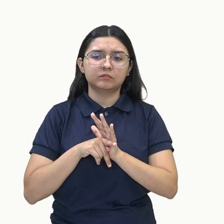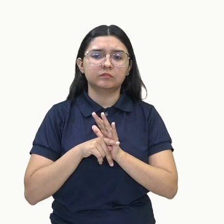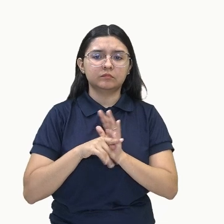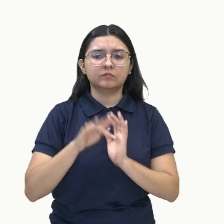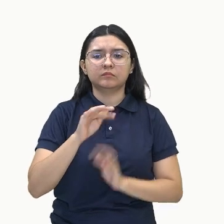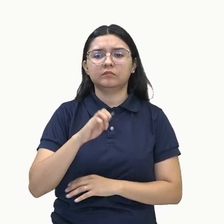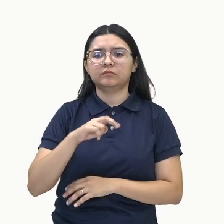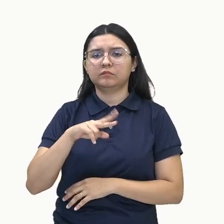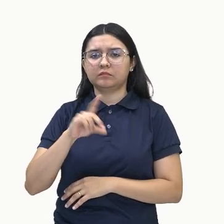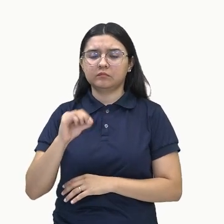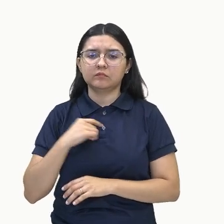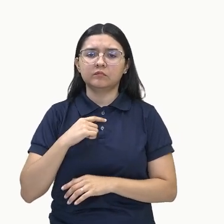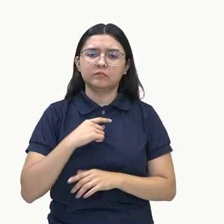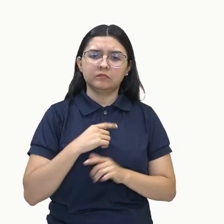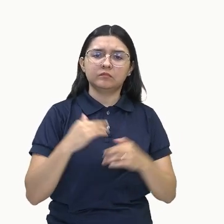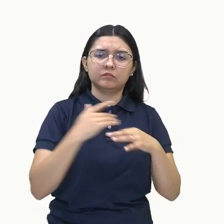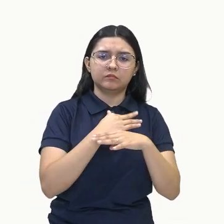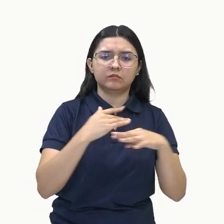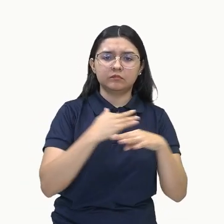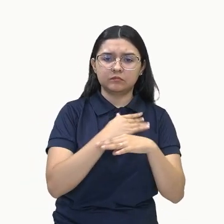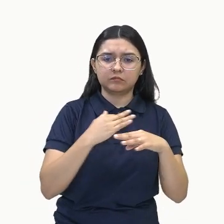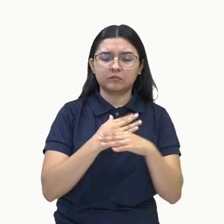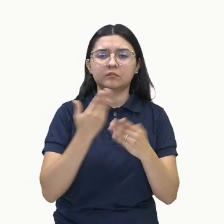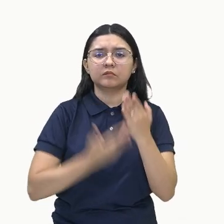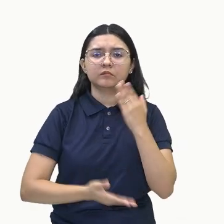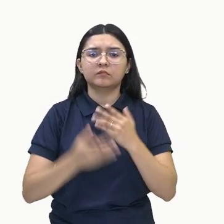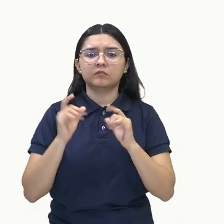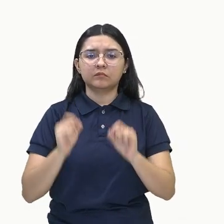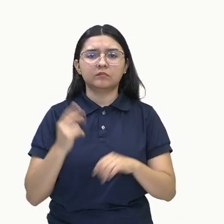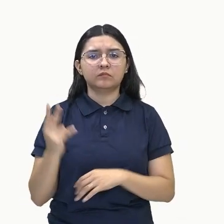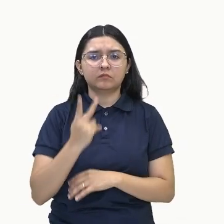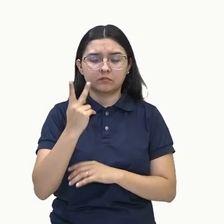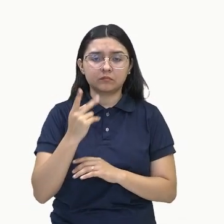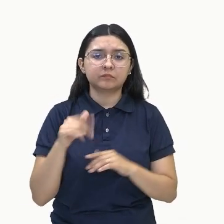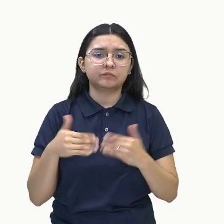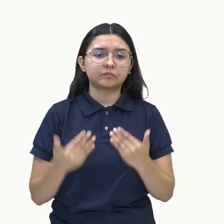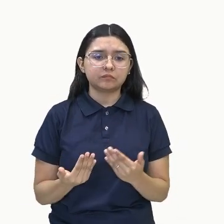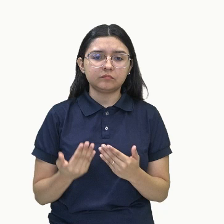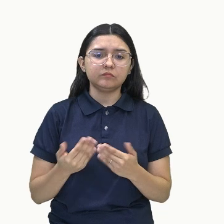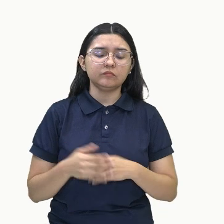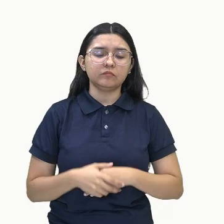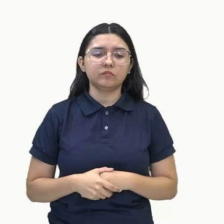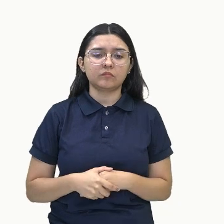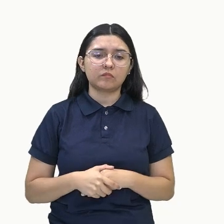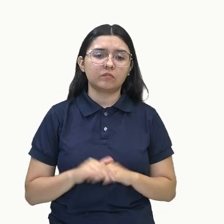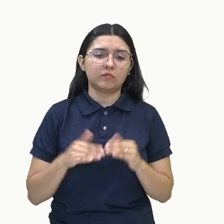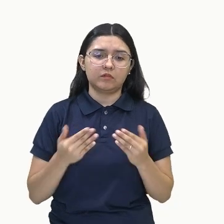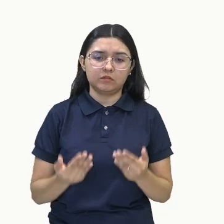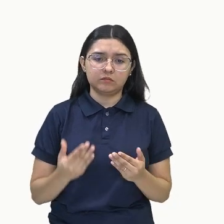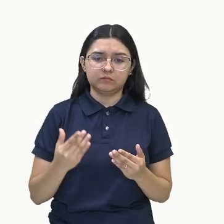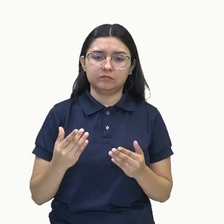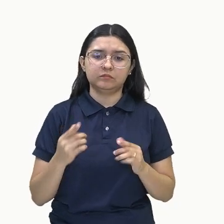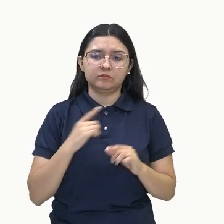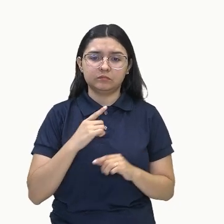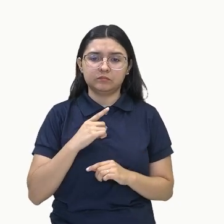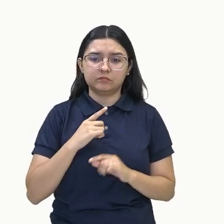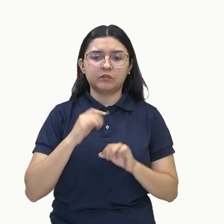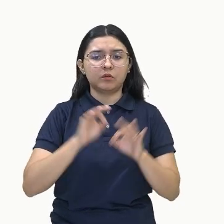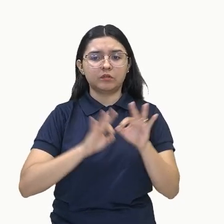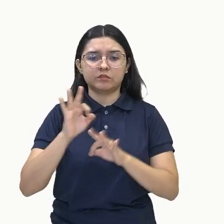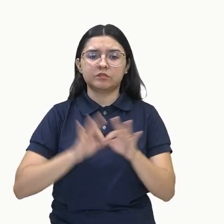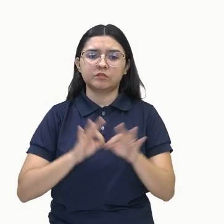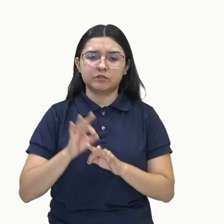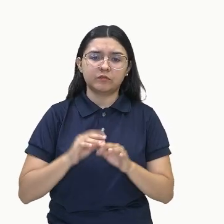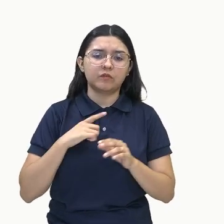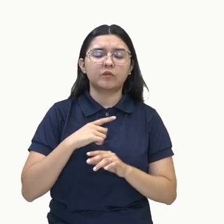que muitas cidades desse período perdessem a importância. Essa forma de organização ficou conhecida como